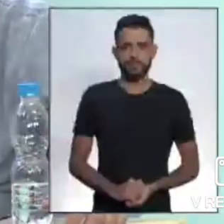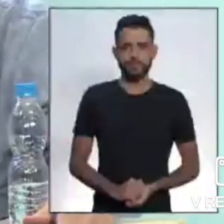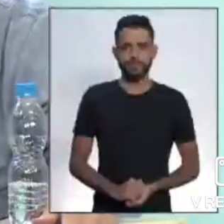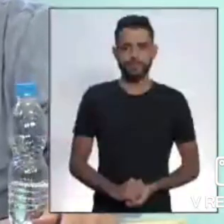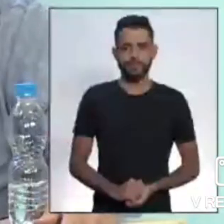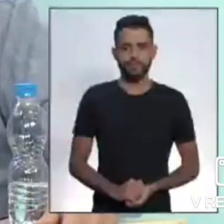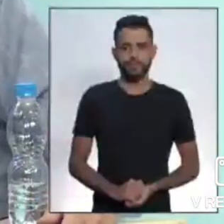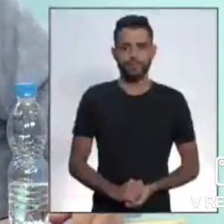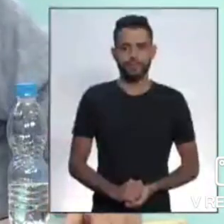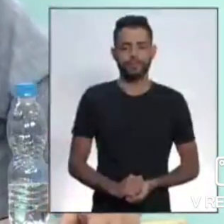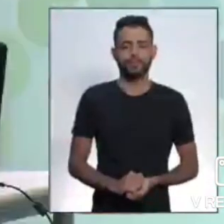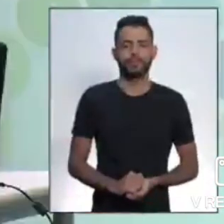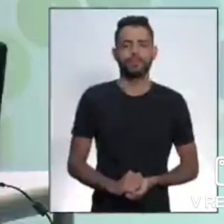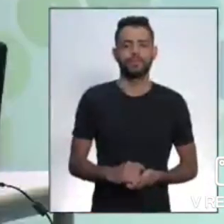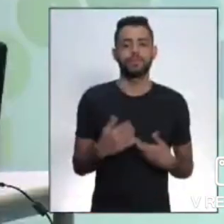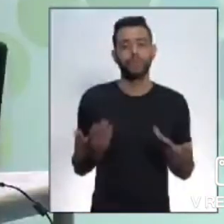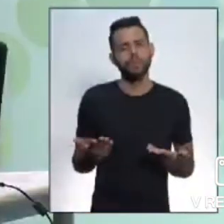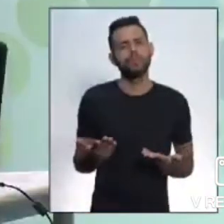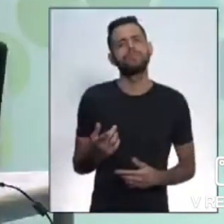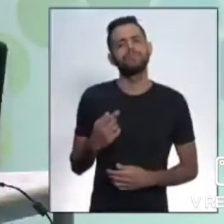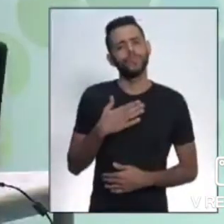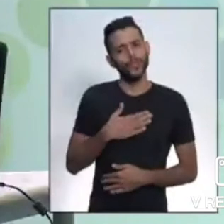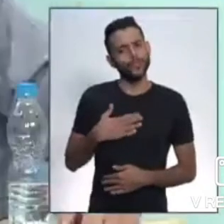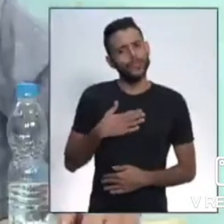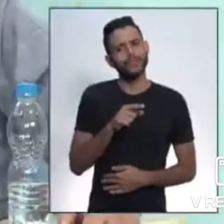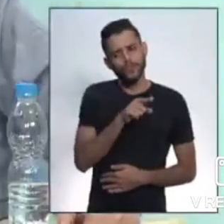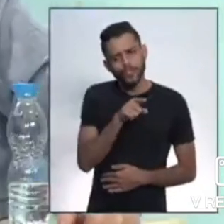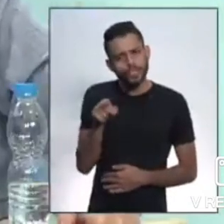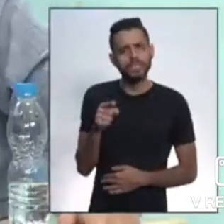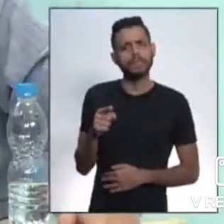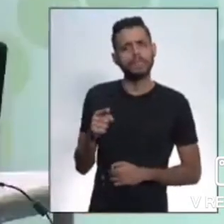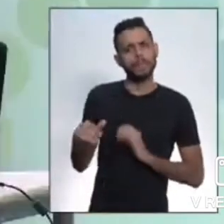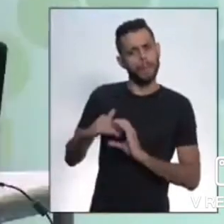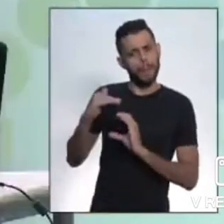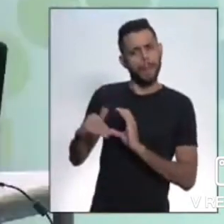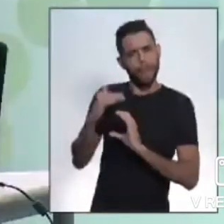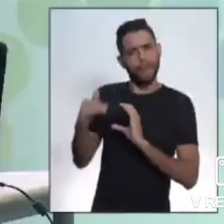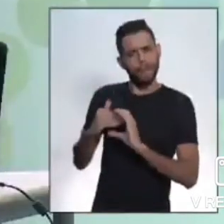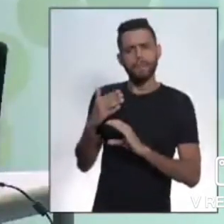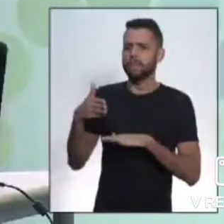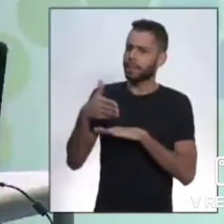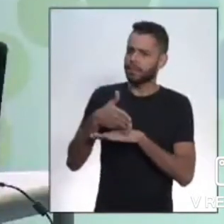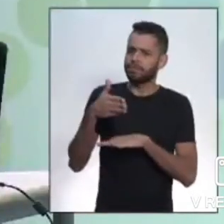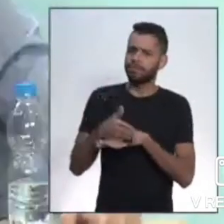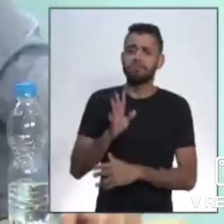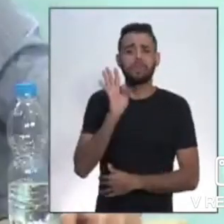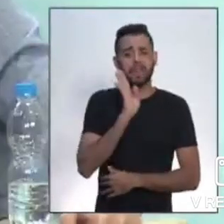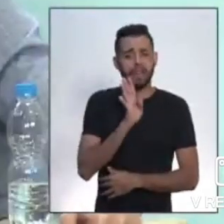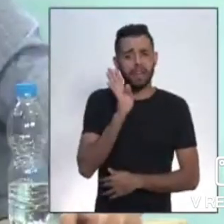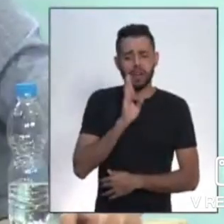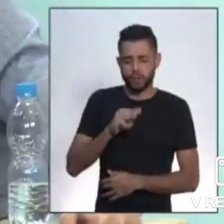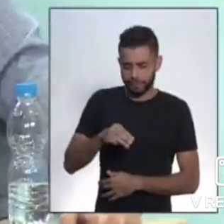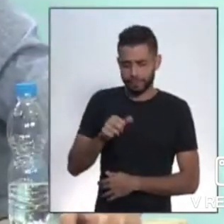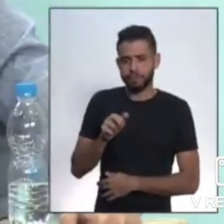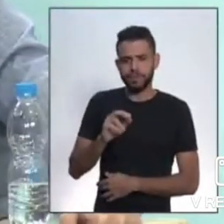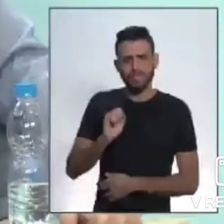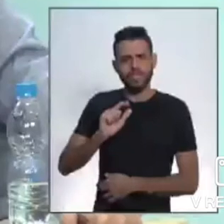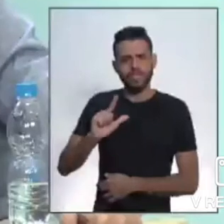Jonas. Pessoal, tô gostando de ver aí a participação, viu, Jonas? Muitas pessoas olha, participando. Marcel,